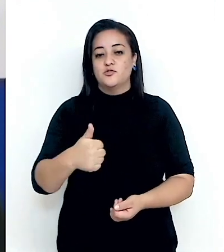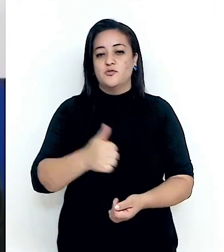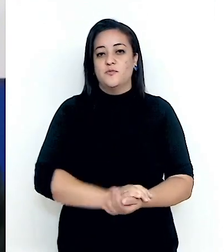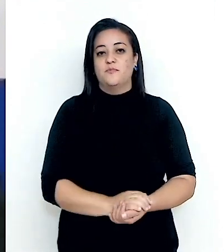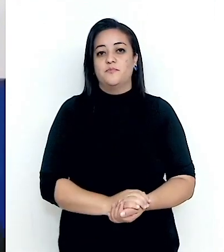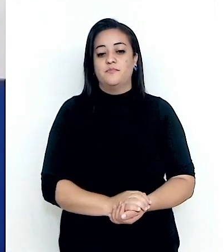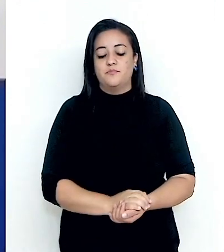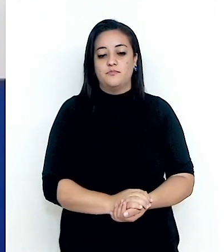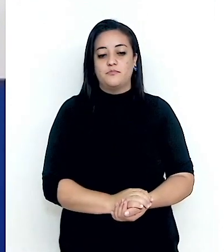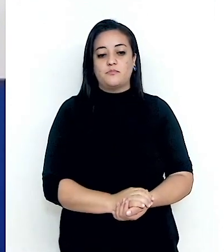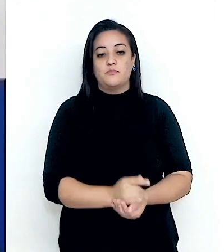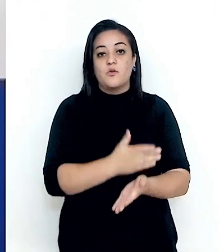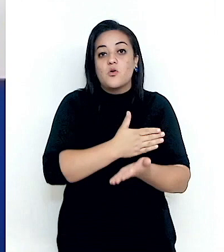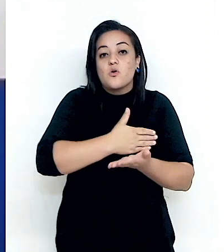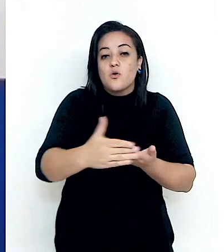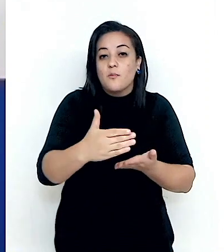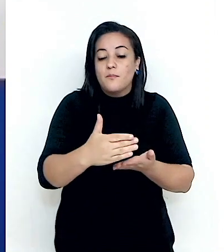que começam